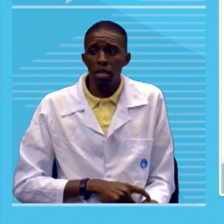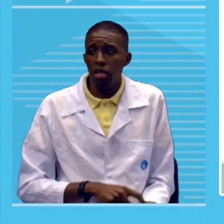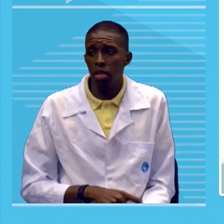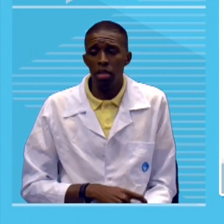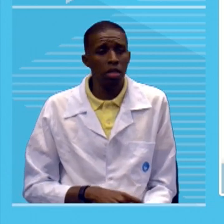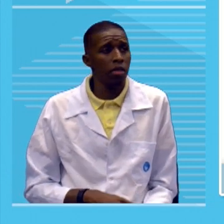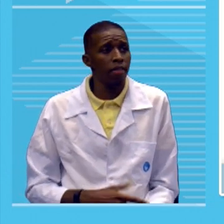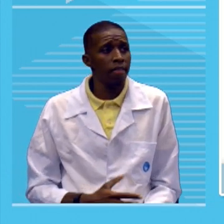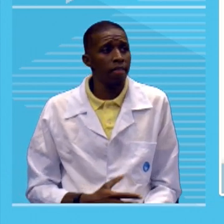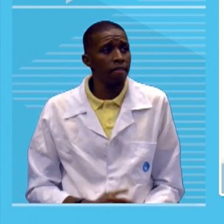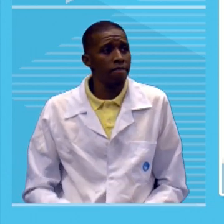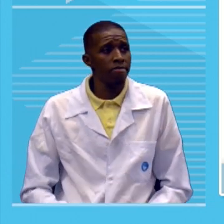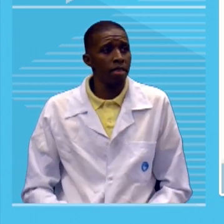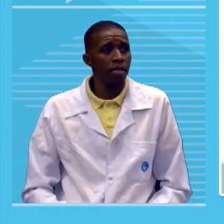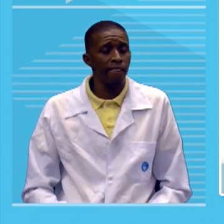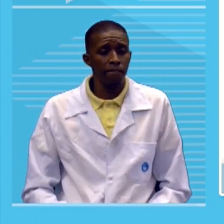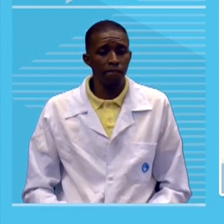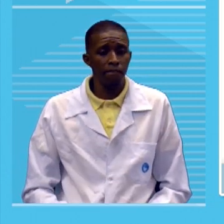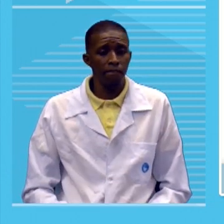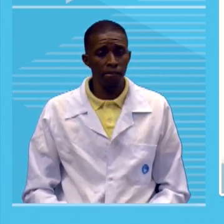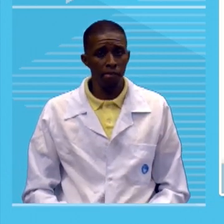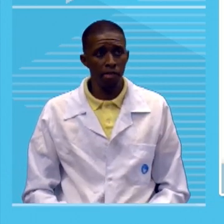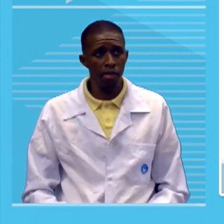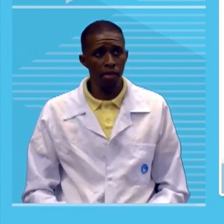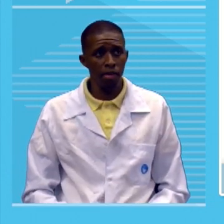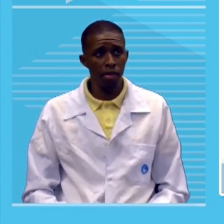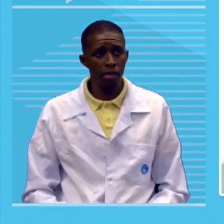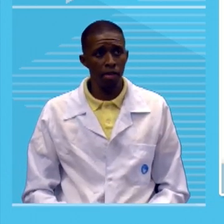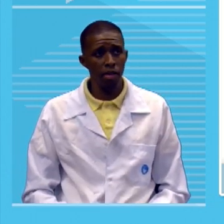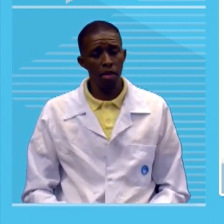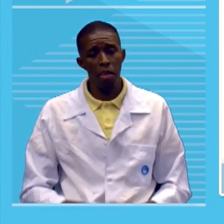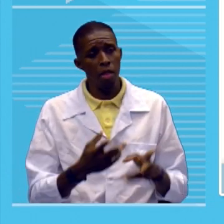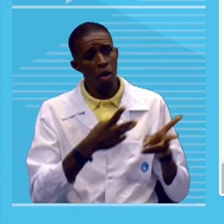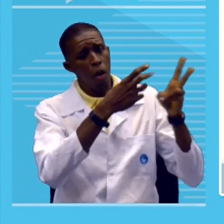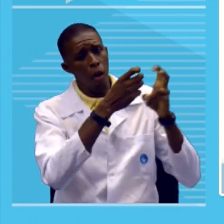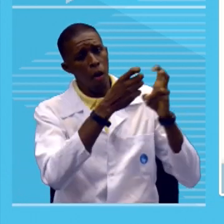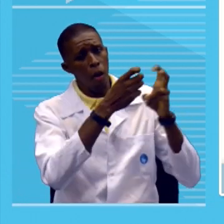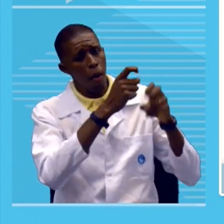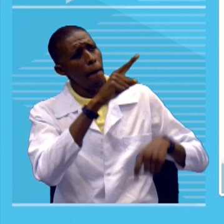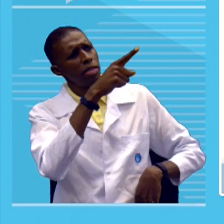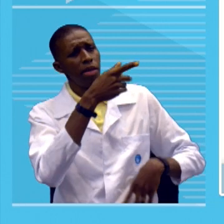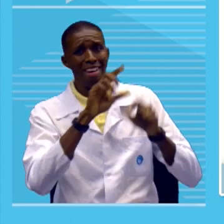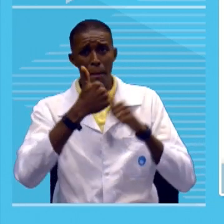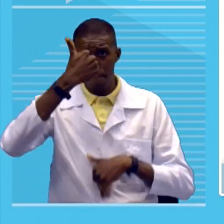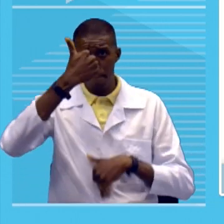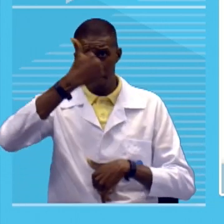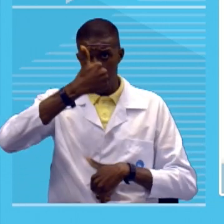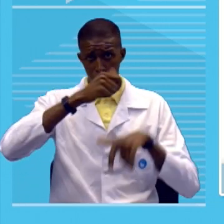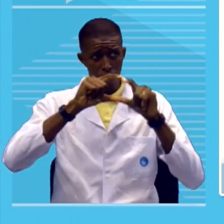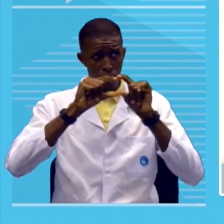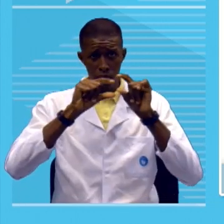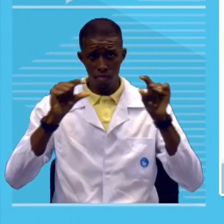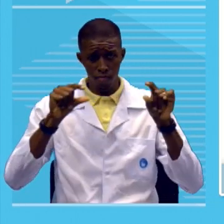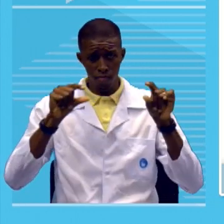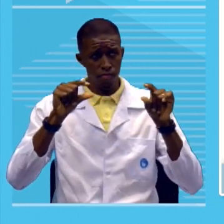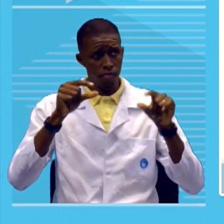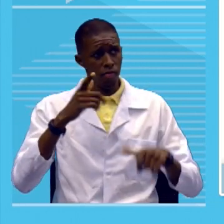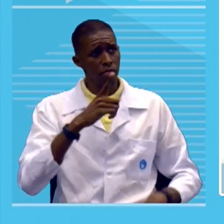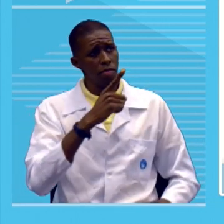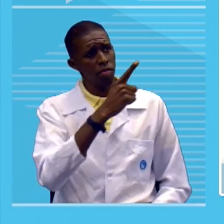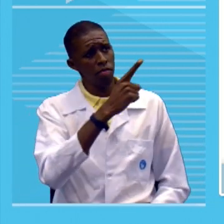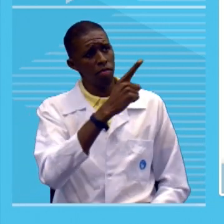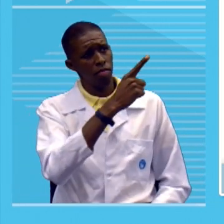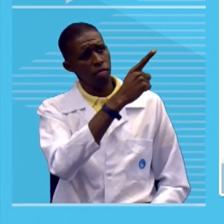embaixo, tá? Mas eu queria que vocês olhassem aqui para a primeira frase. Olhassem para